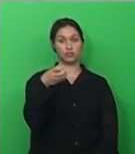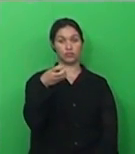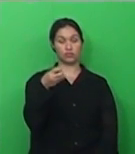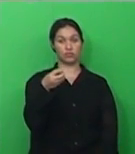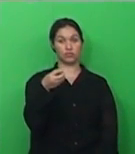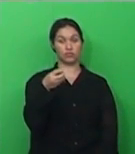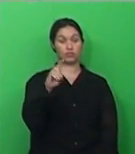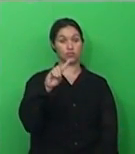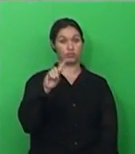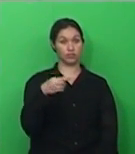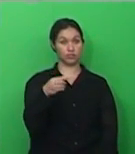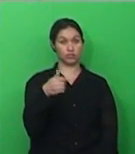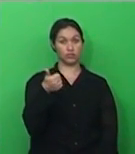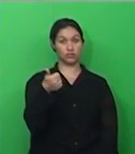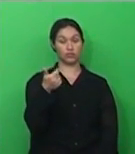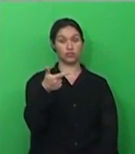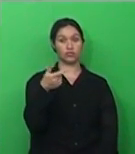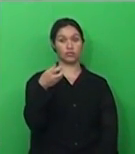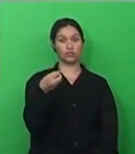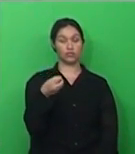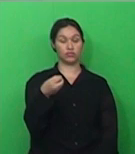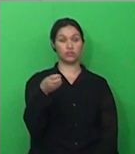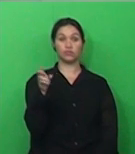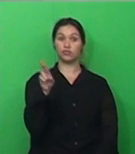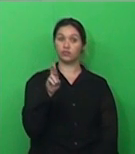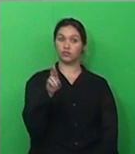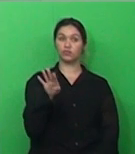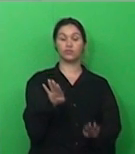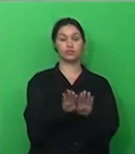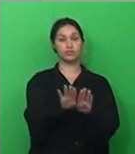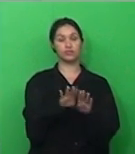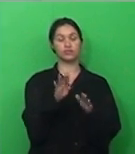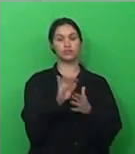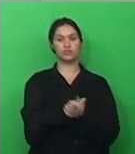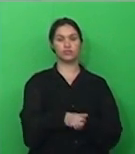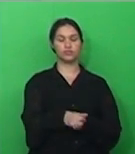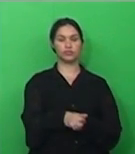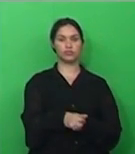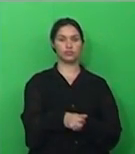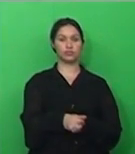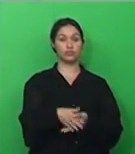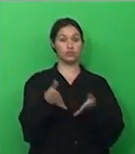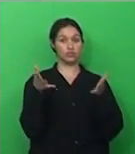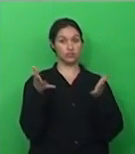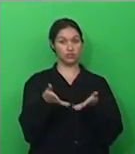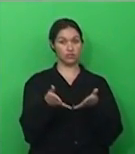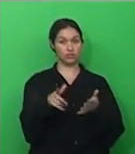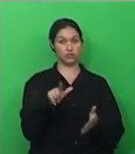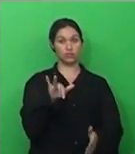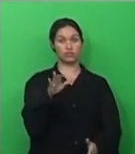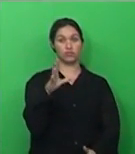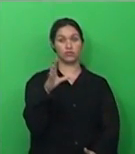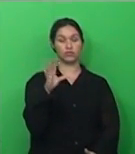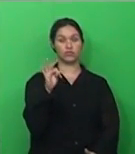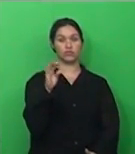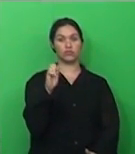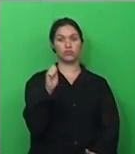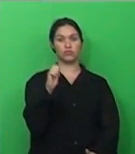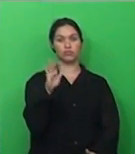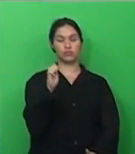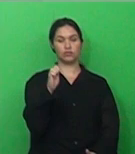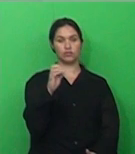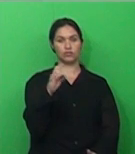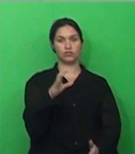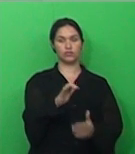170.190, mais 120 mil reais. Aliás, hoje, as licitações para aquisição desse material,